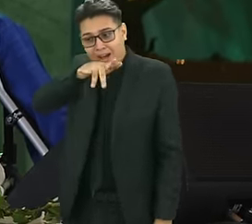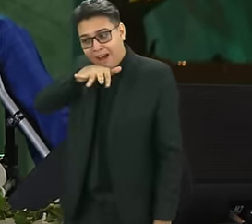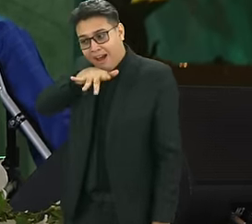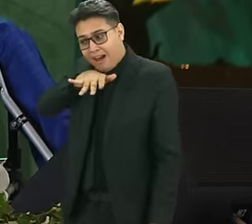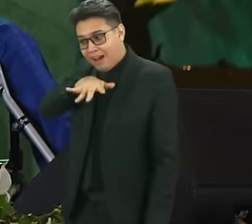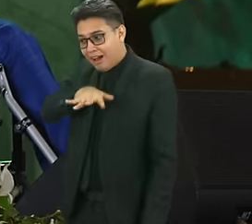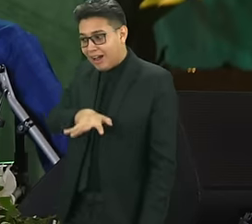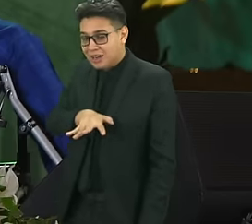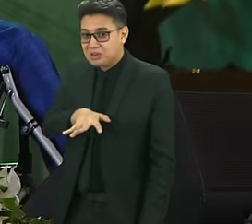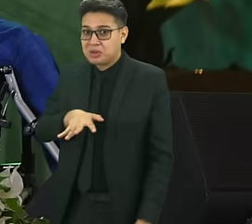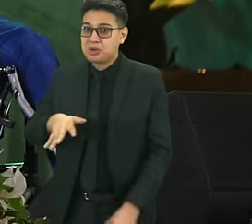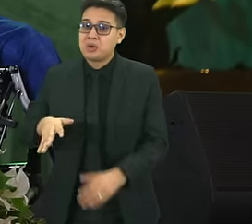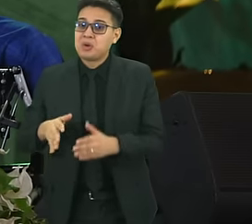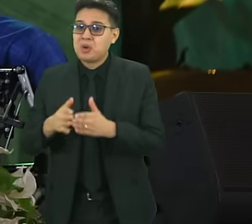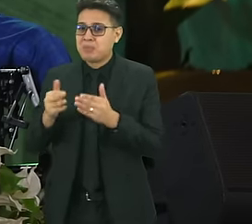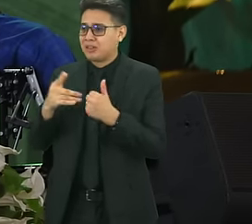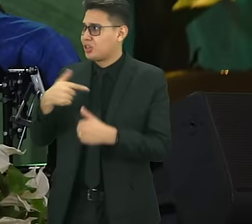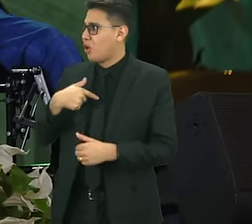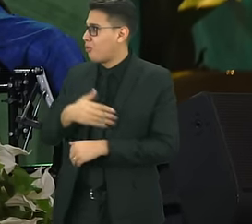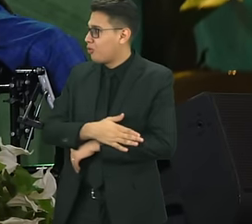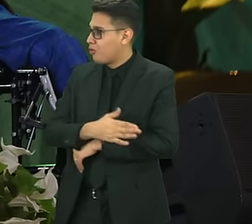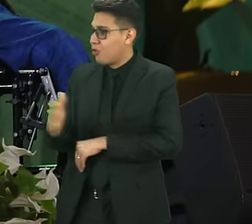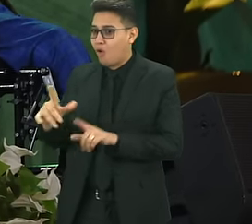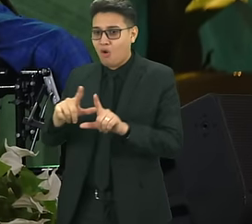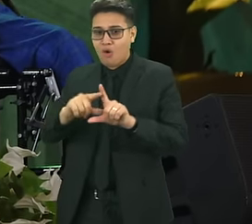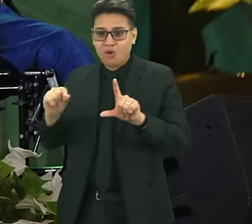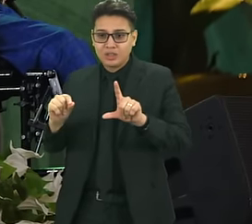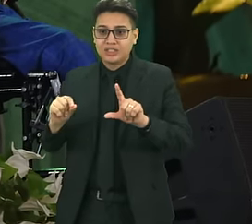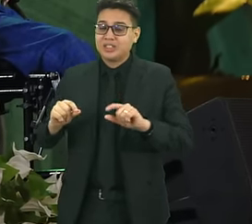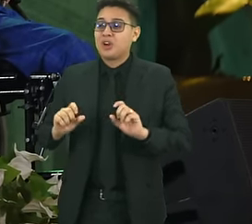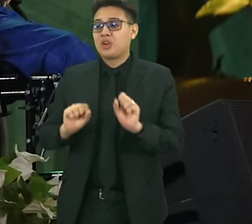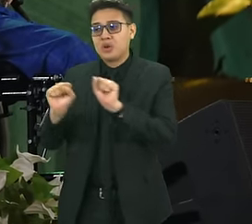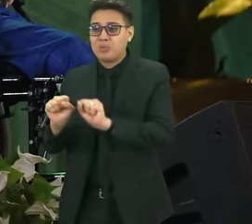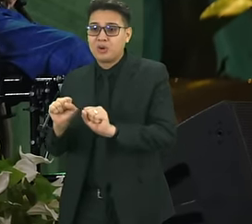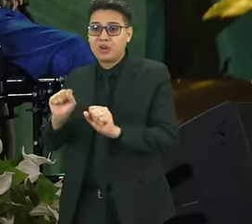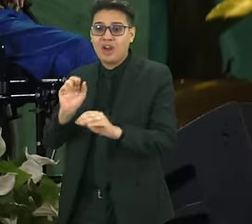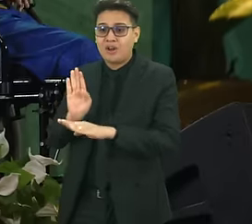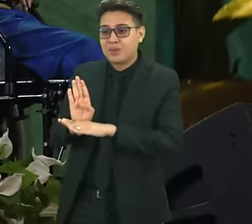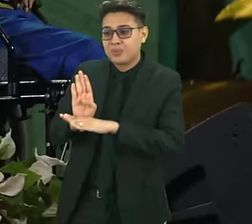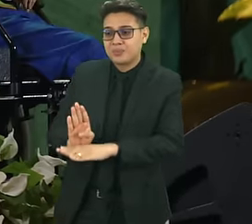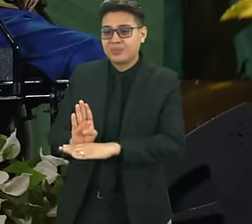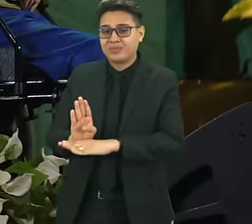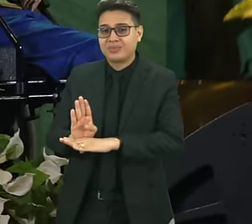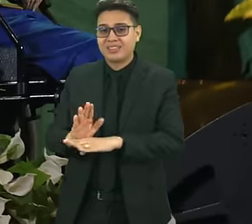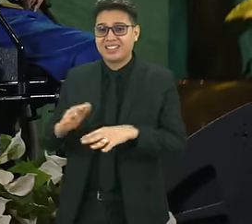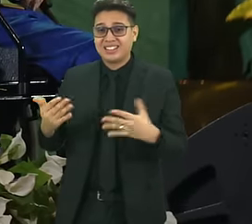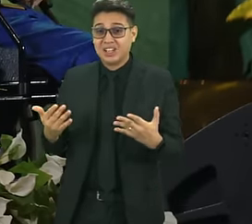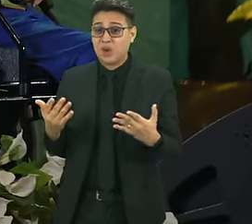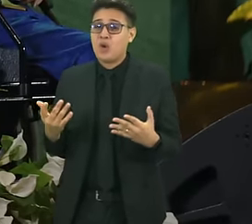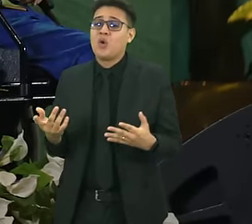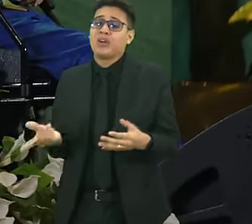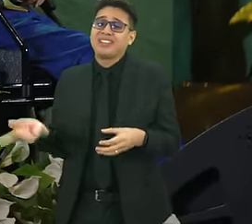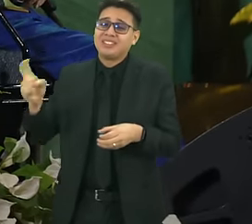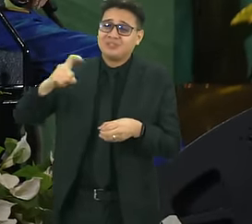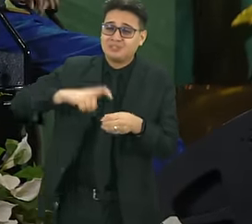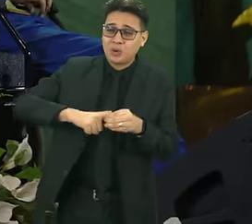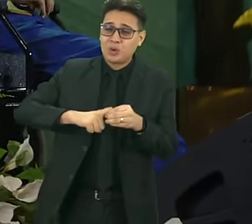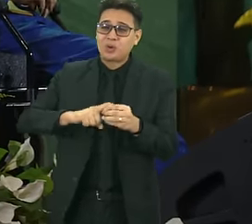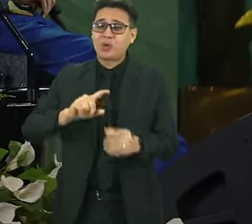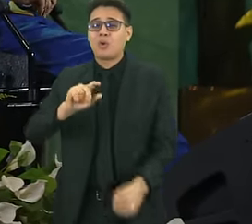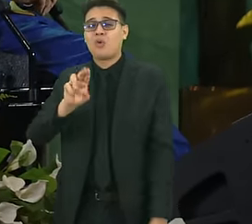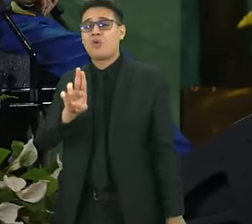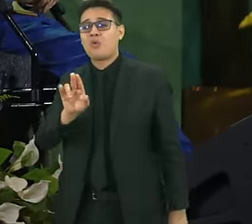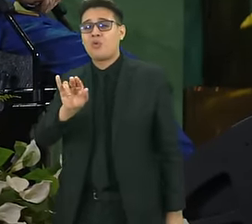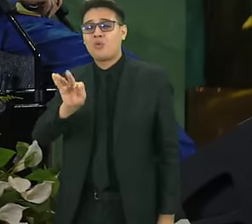saísse da sala para que realmente eles pudessem socorrer. E ele foi levado ao UTI e estava